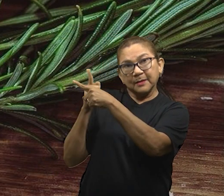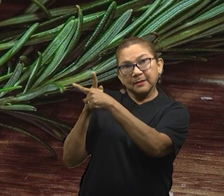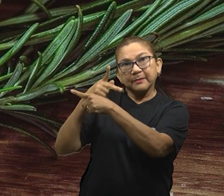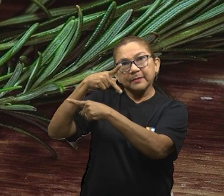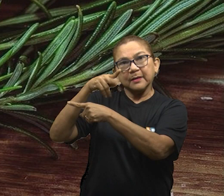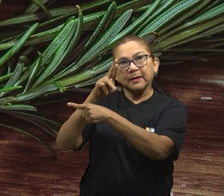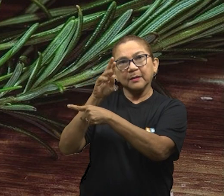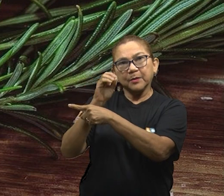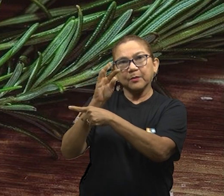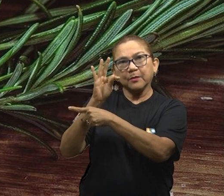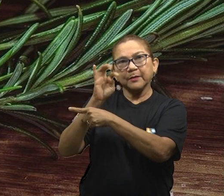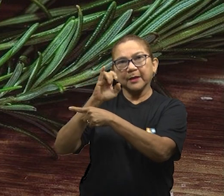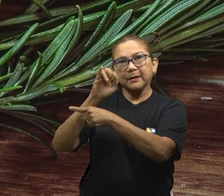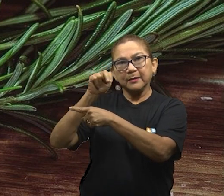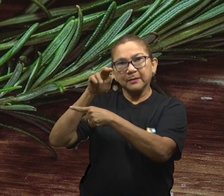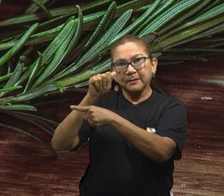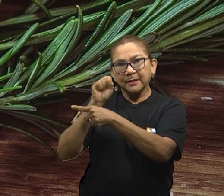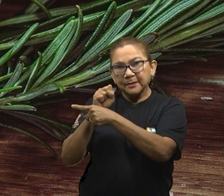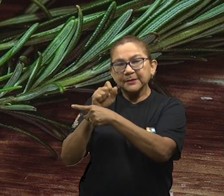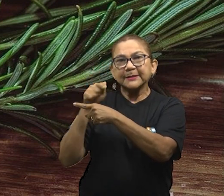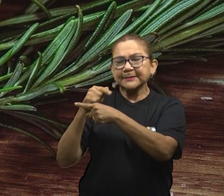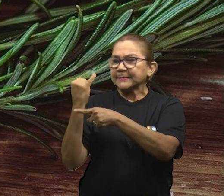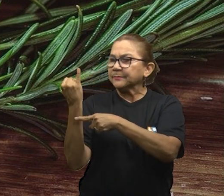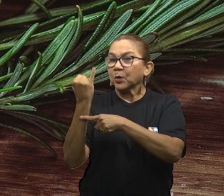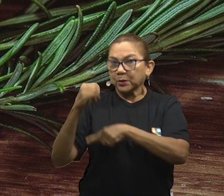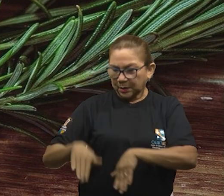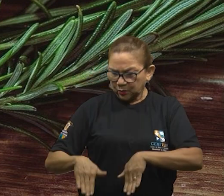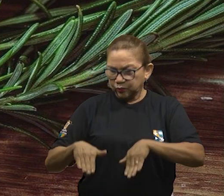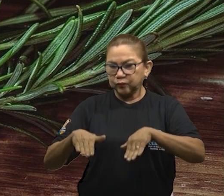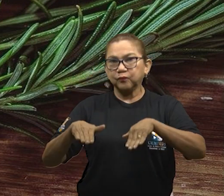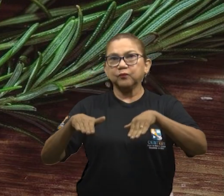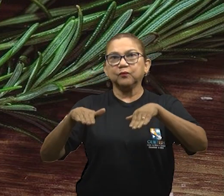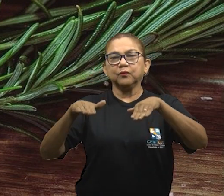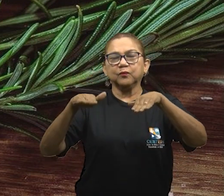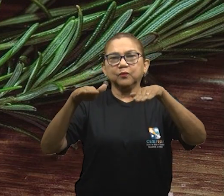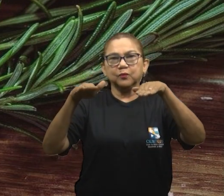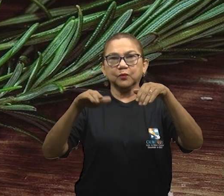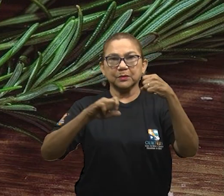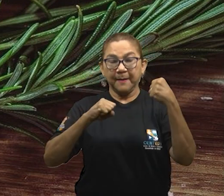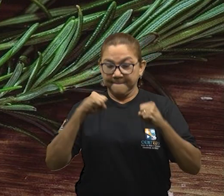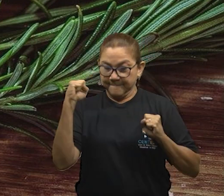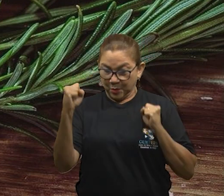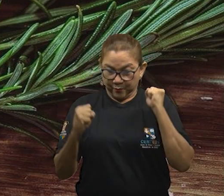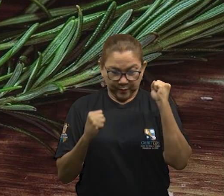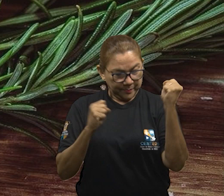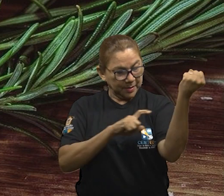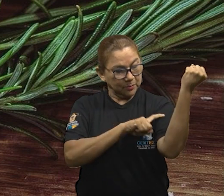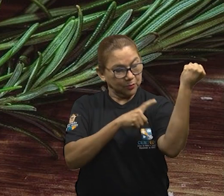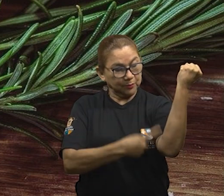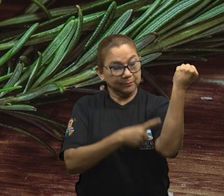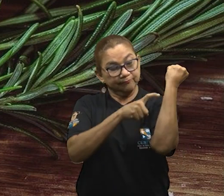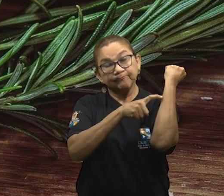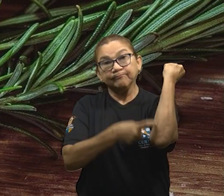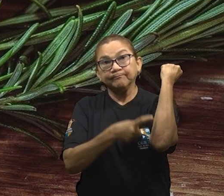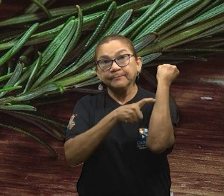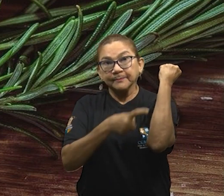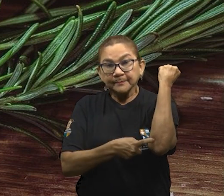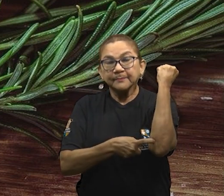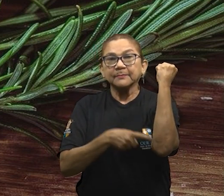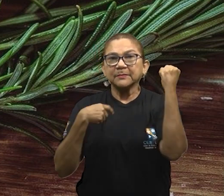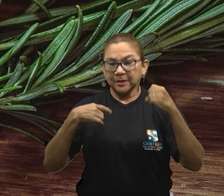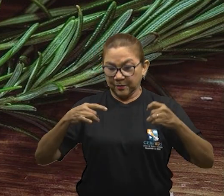estruturas importantes para o crescimento e manutenção, movimento de músculos, formação de moléculas de